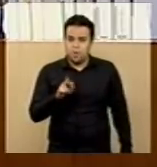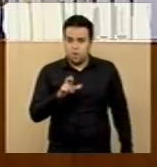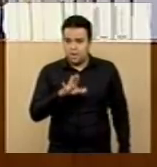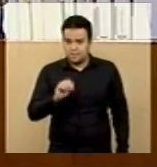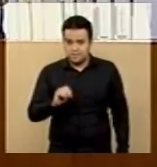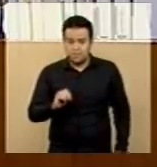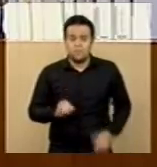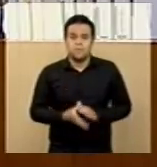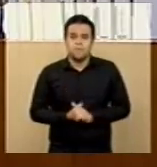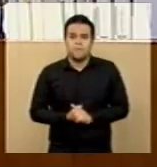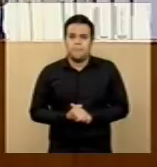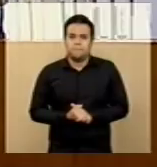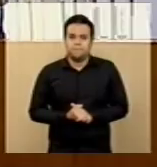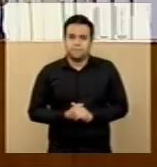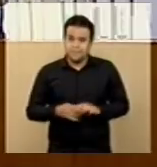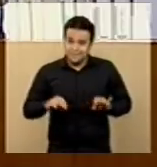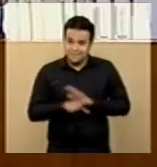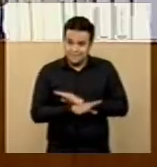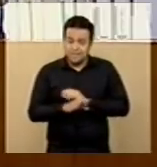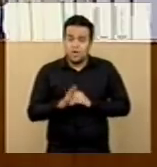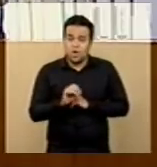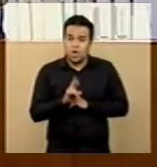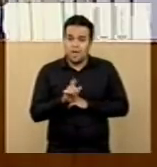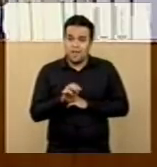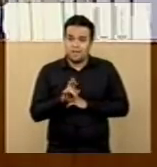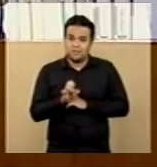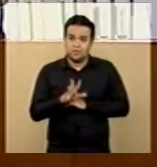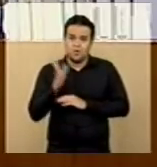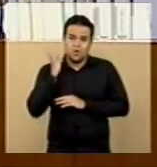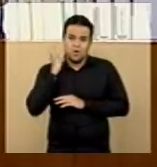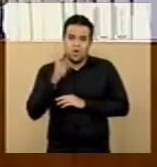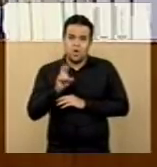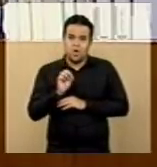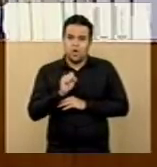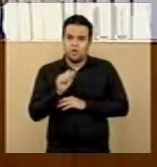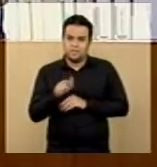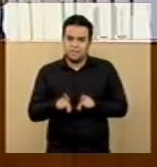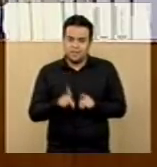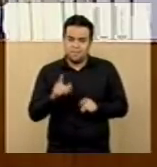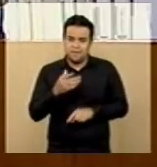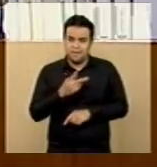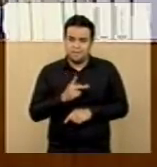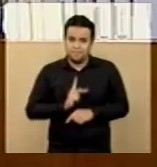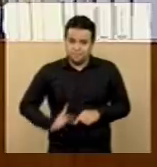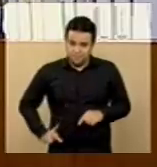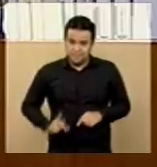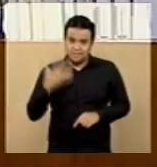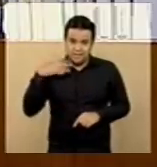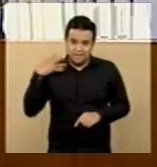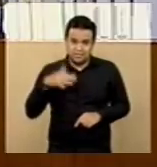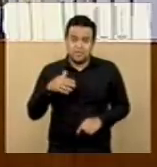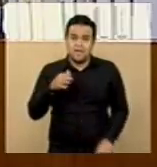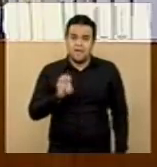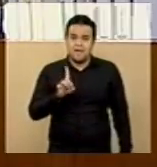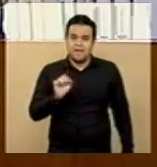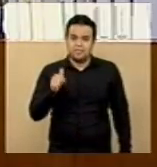competência, integralmente com o relator a ministra Rosa Weber, esta presidente, o ministro Edson